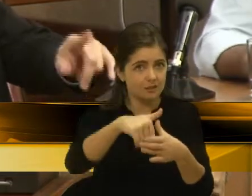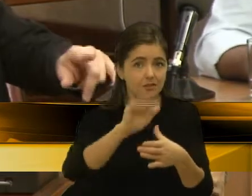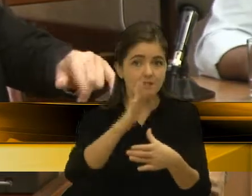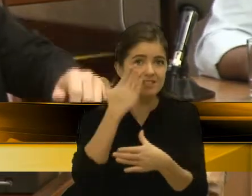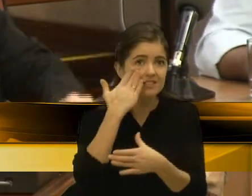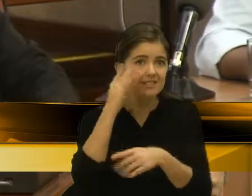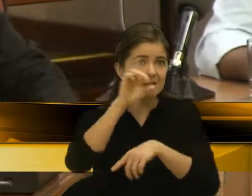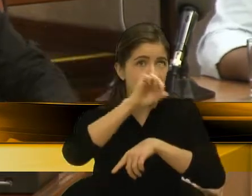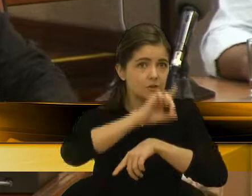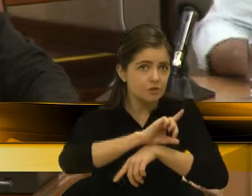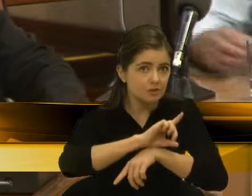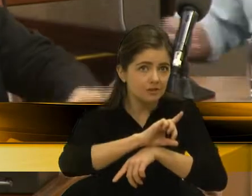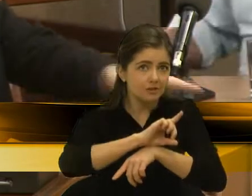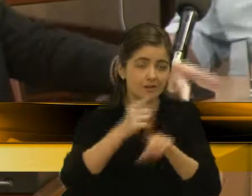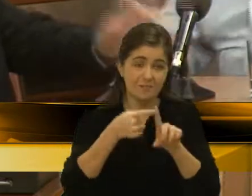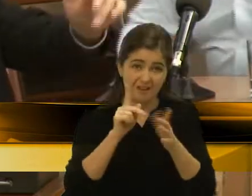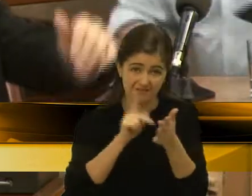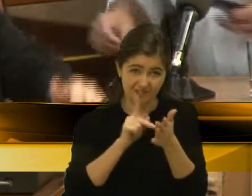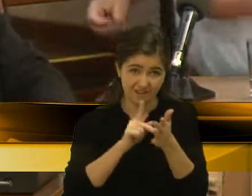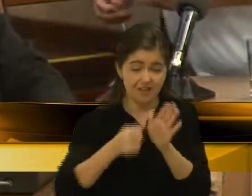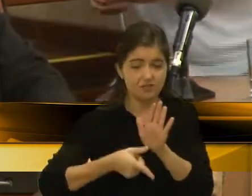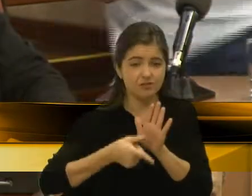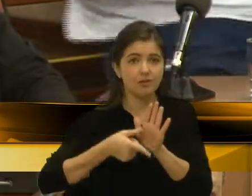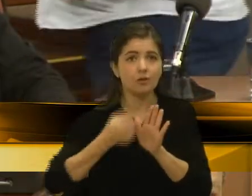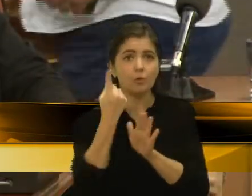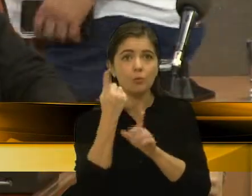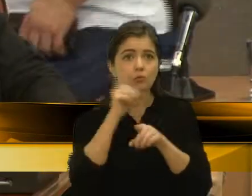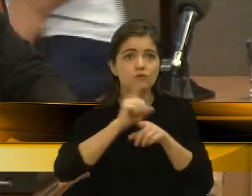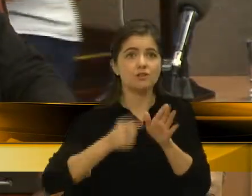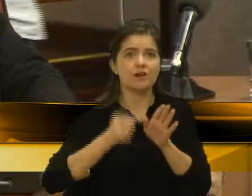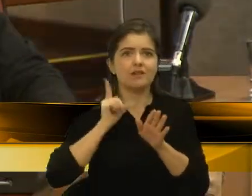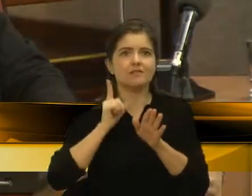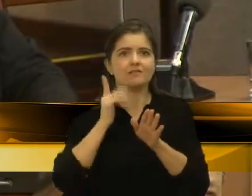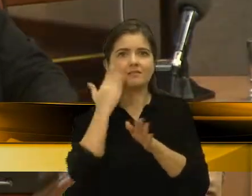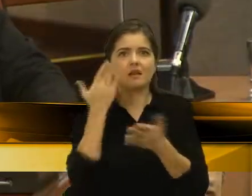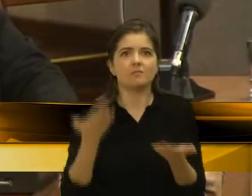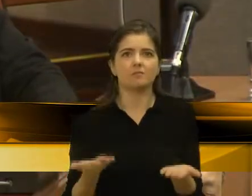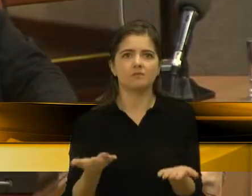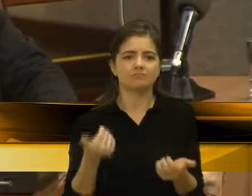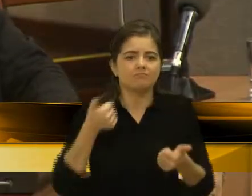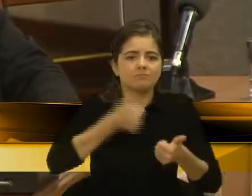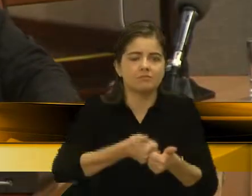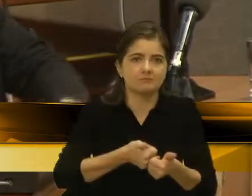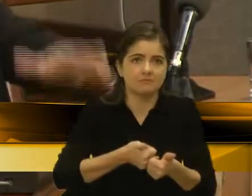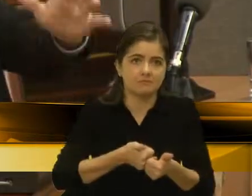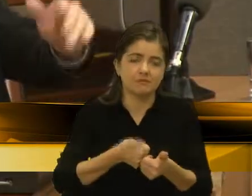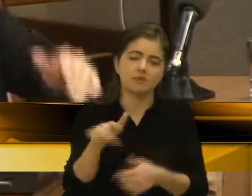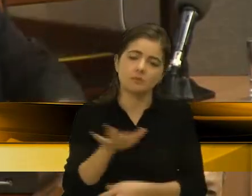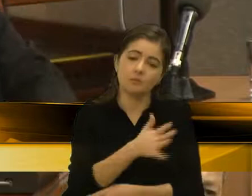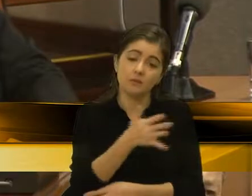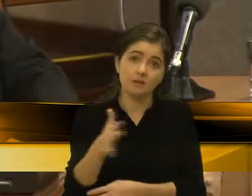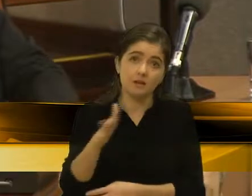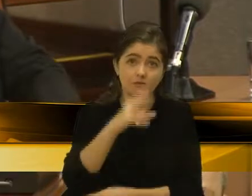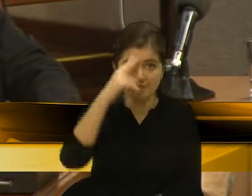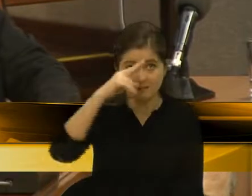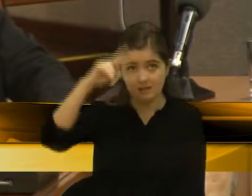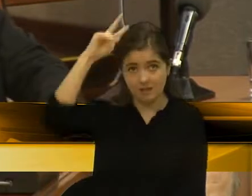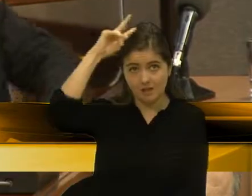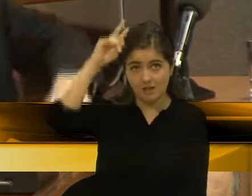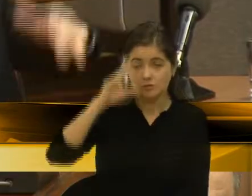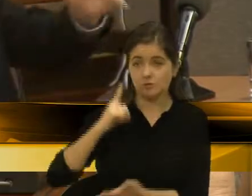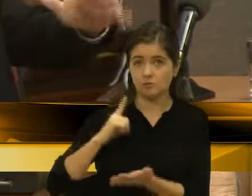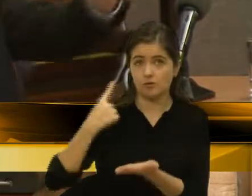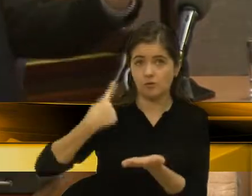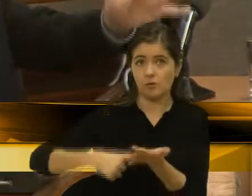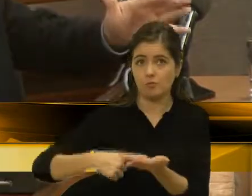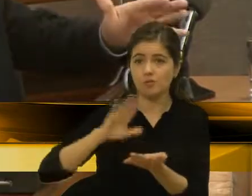dia para a noite. Dia para outro dia que ia ter essa votação, a gente não sabia. Então, talvez, de repente, o vereador Edson tinha esse compromisso marcado